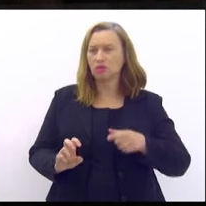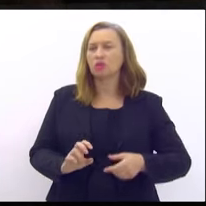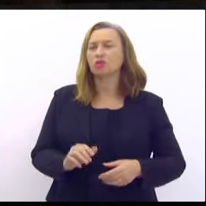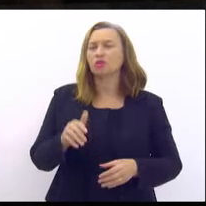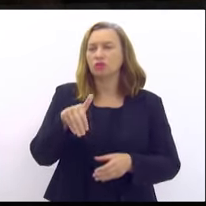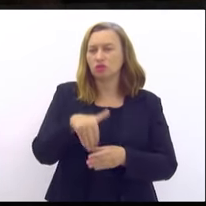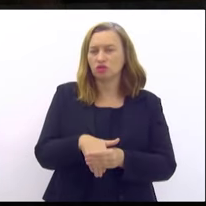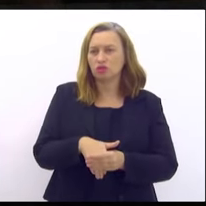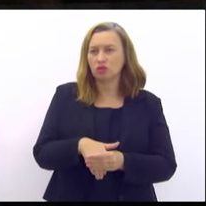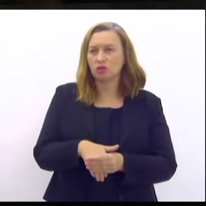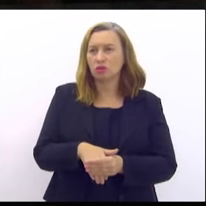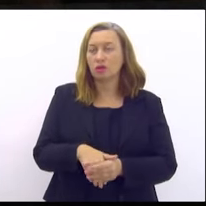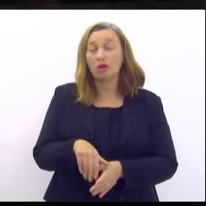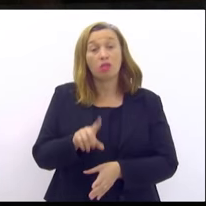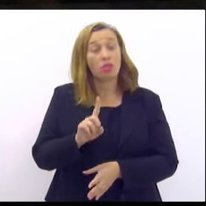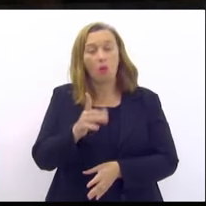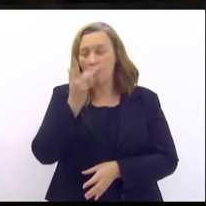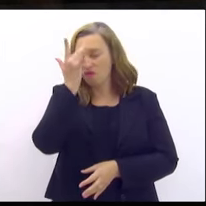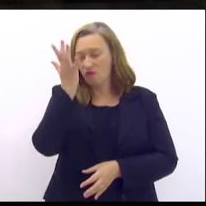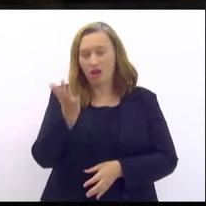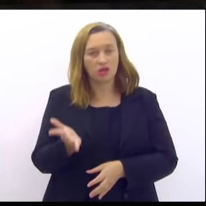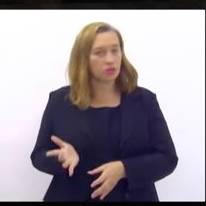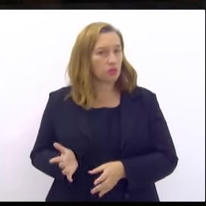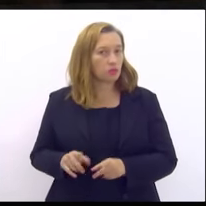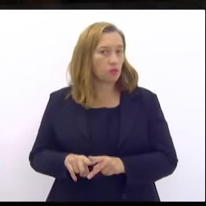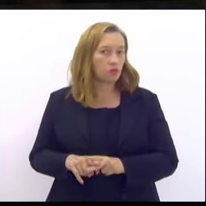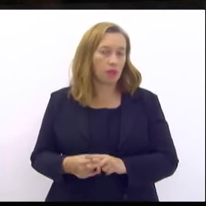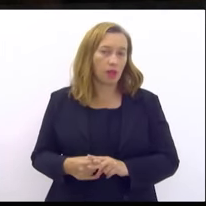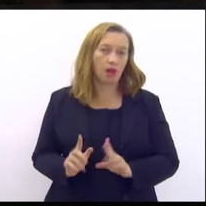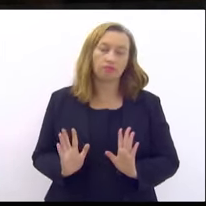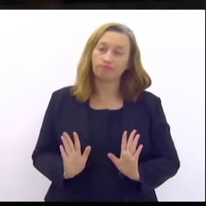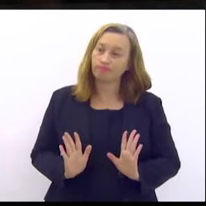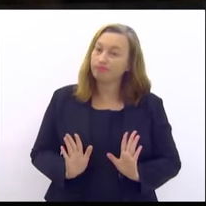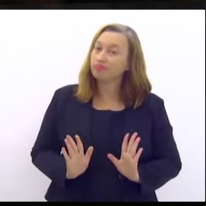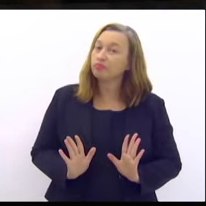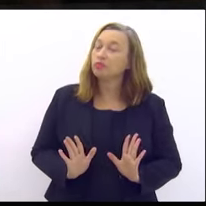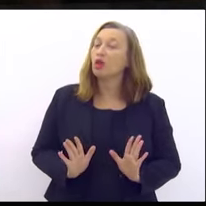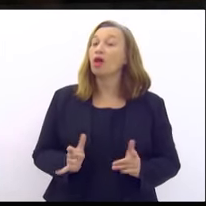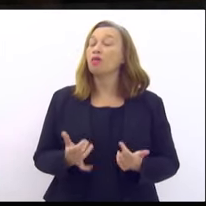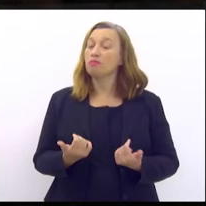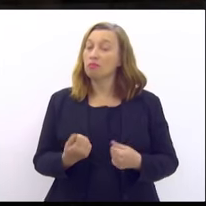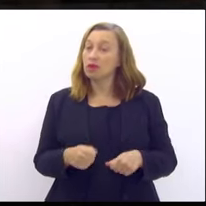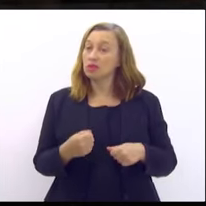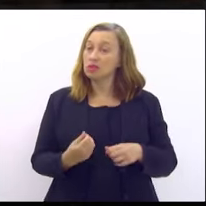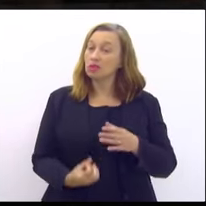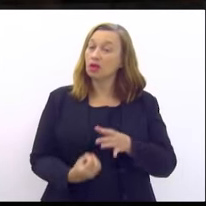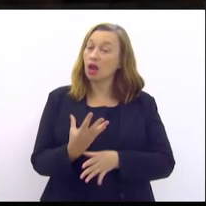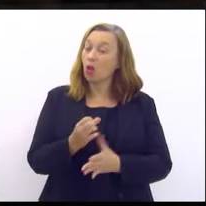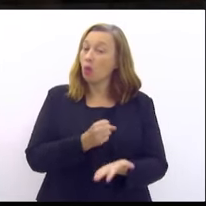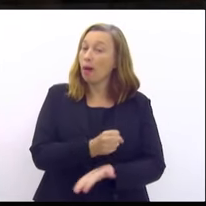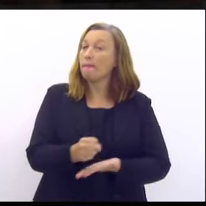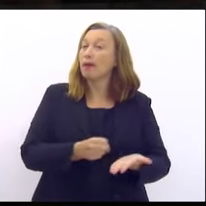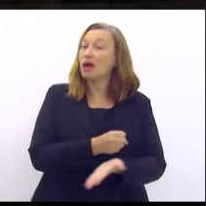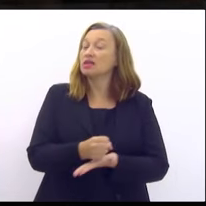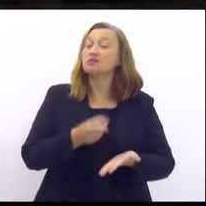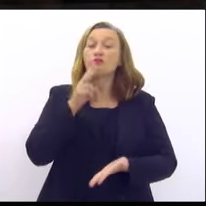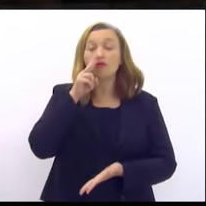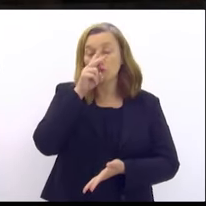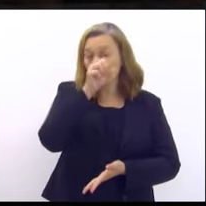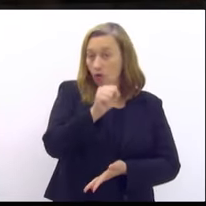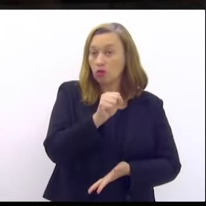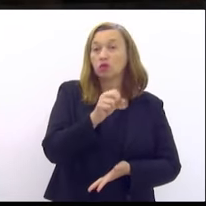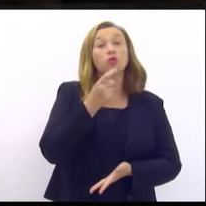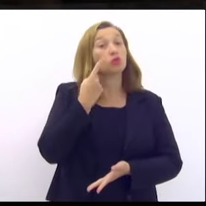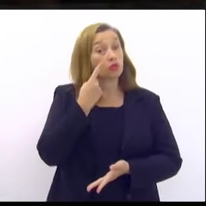votos não é matéria faa para se alterar tem que se construir uma base muito forte o